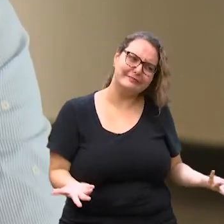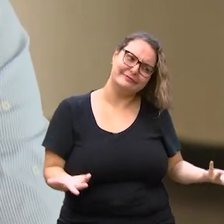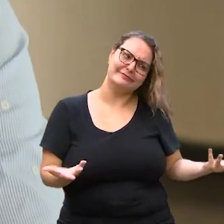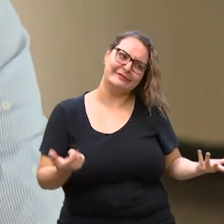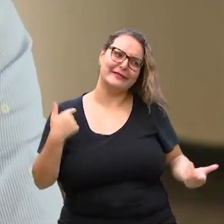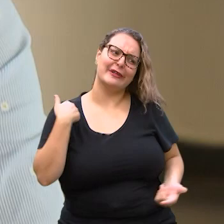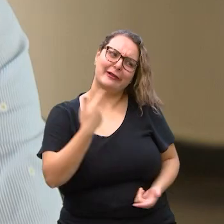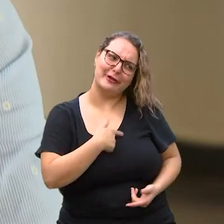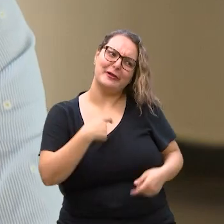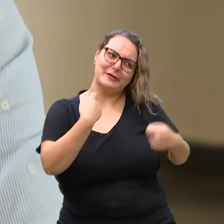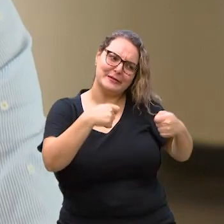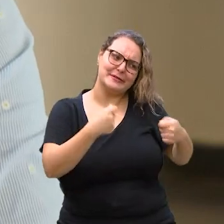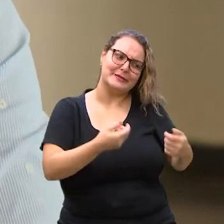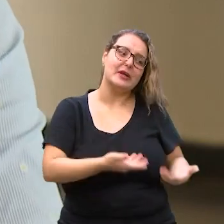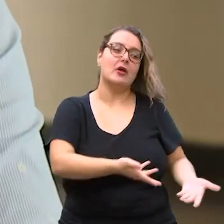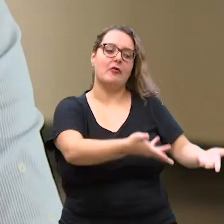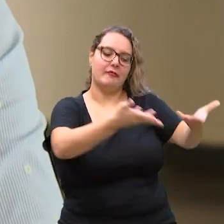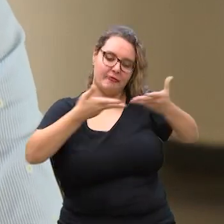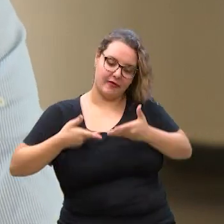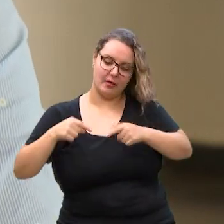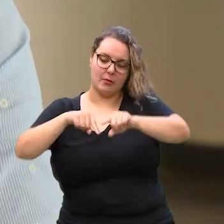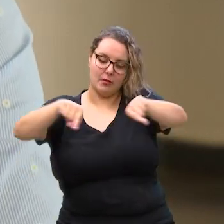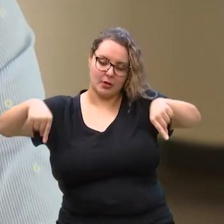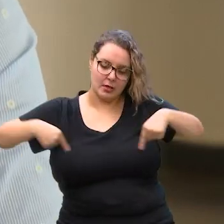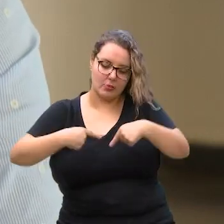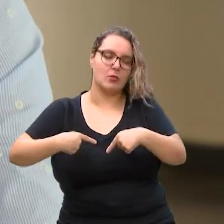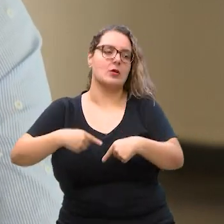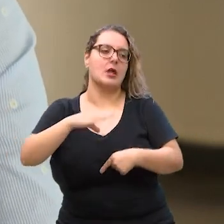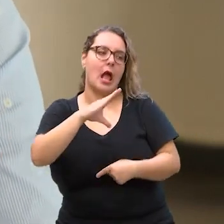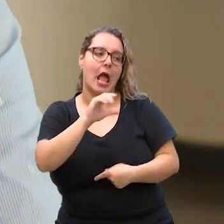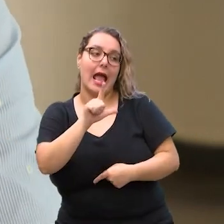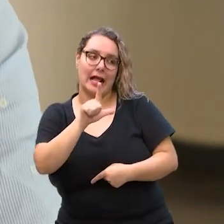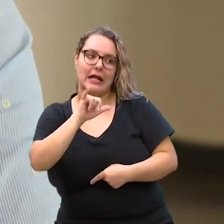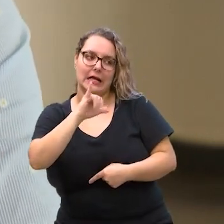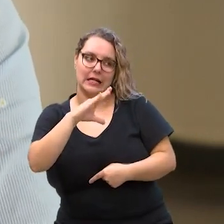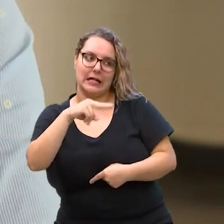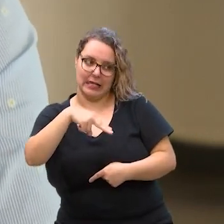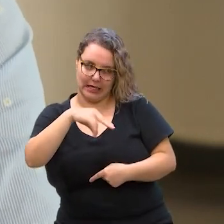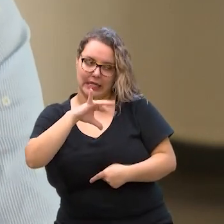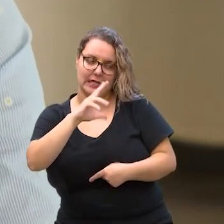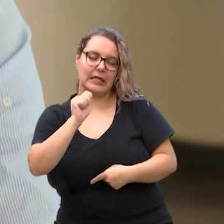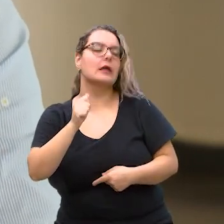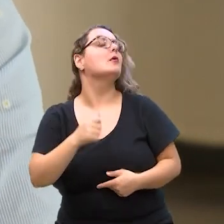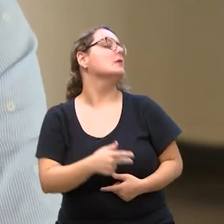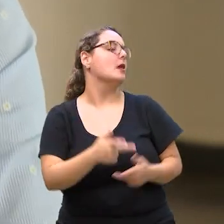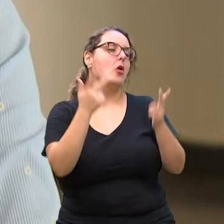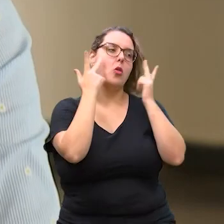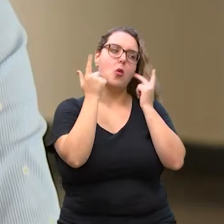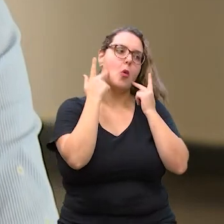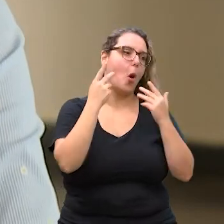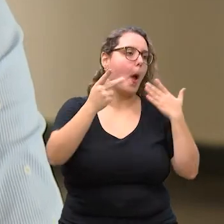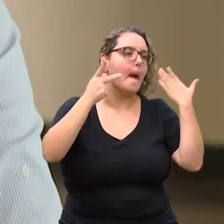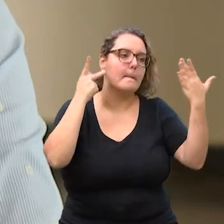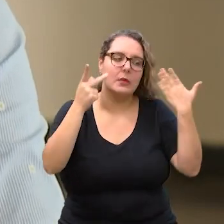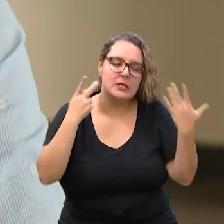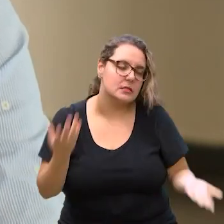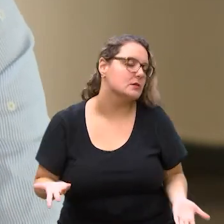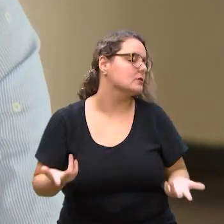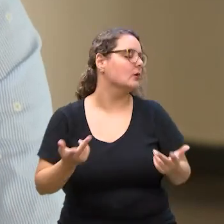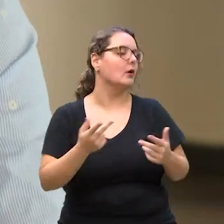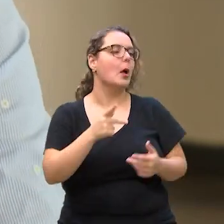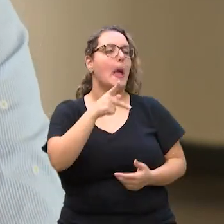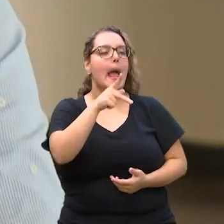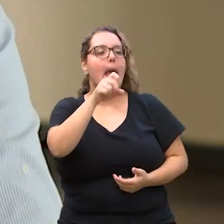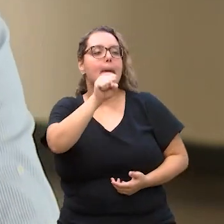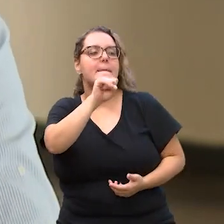gente chama, ele vem para dentro da clínica. Mas é super possível a abordagem da psicanálise, qualquer outra que seja, vai